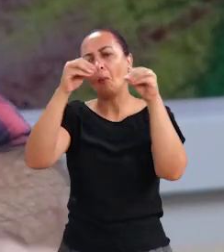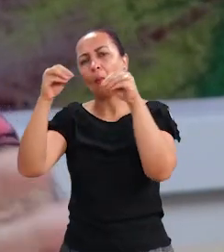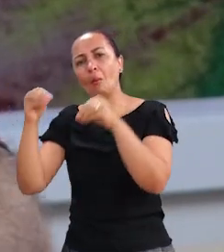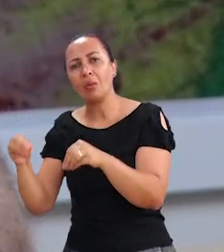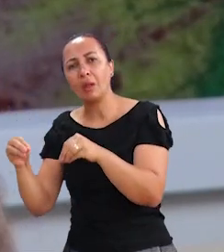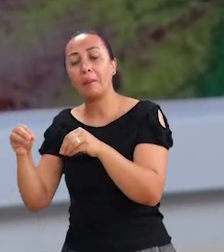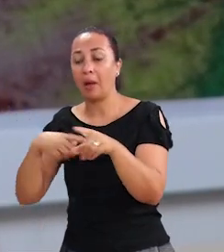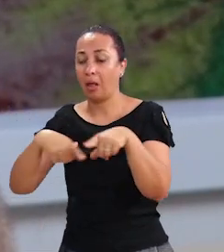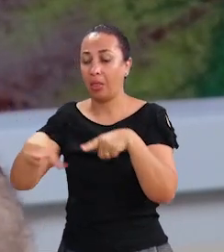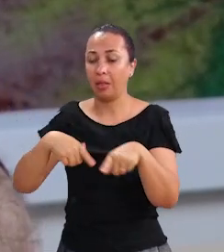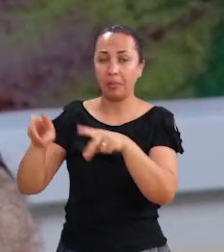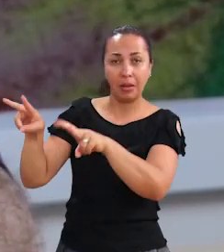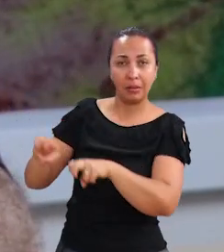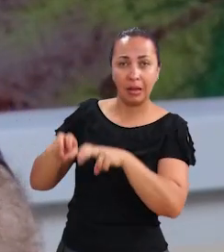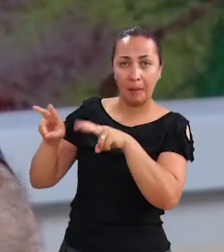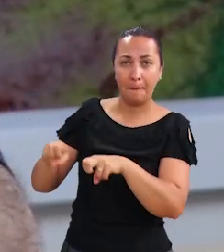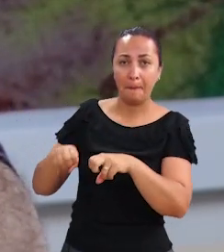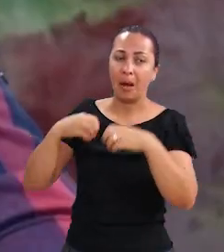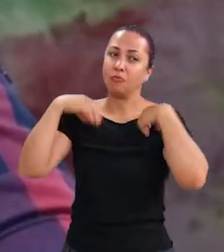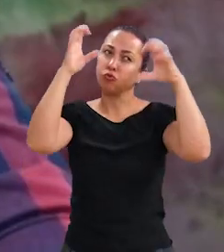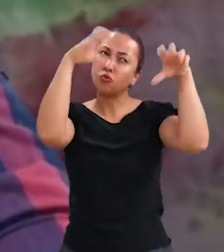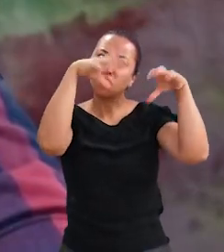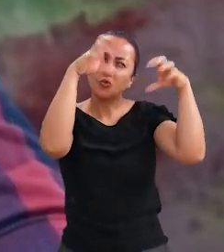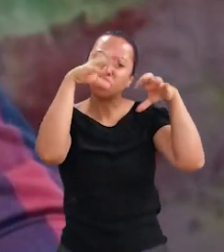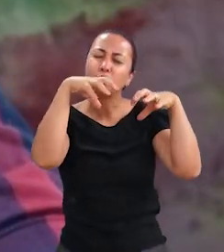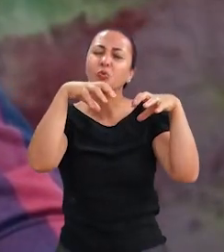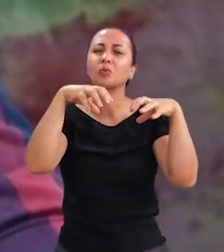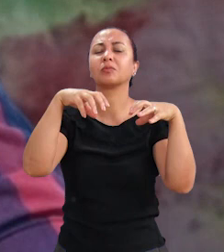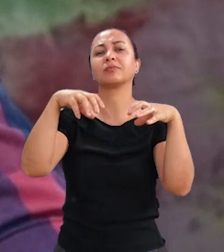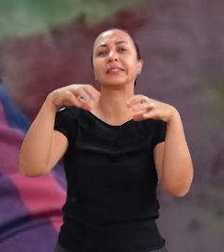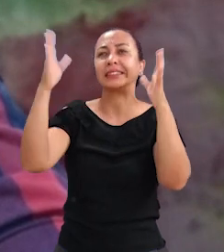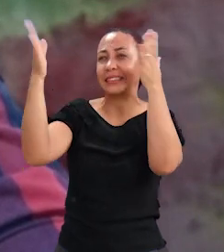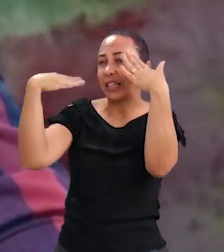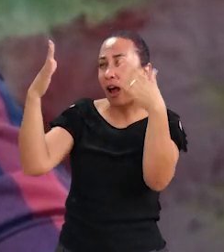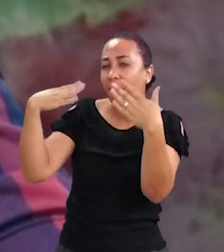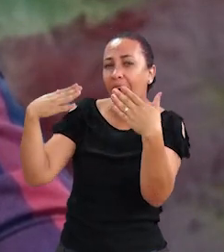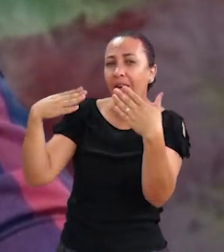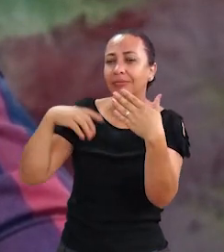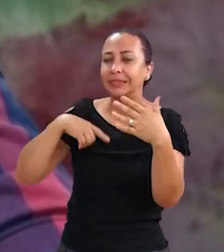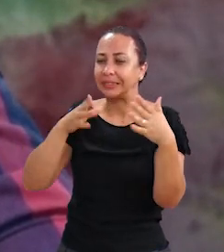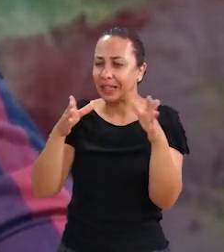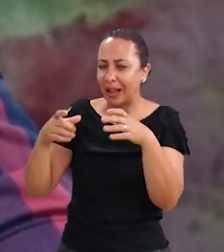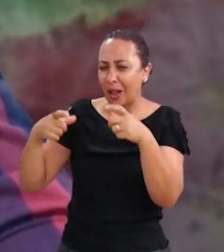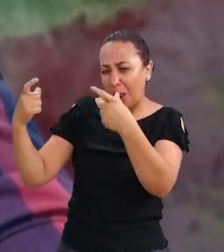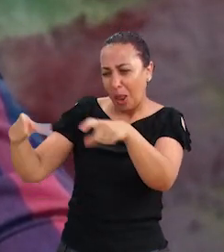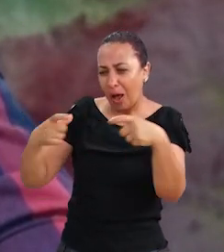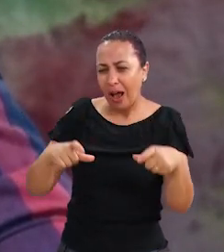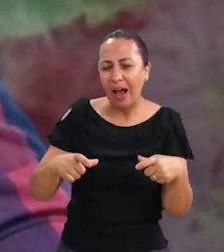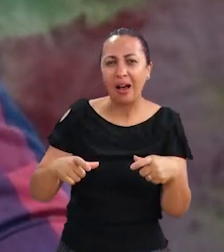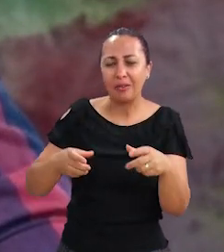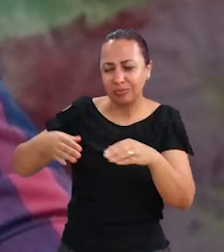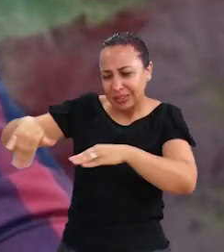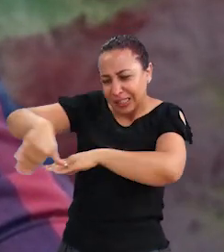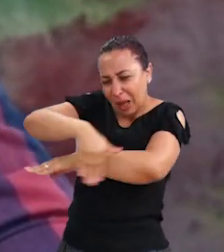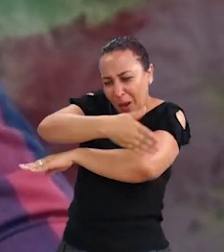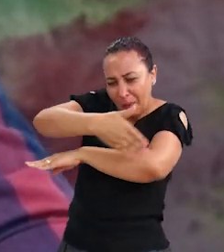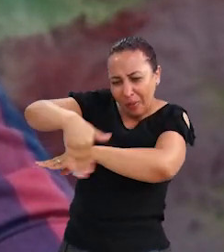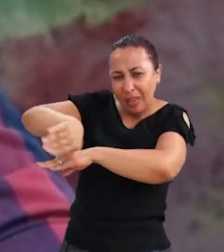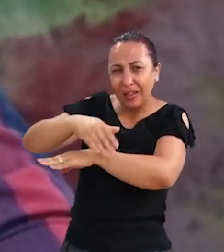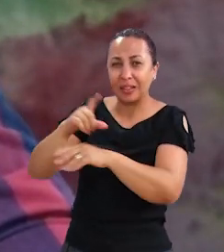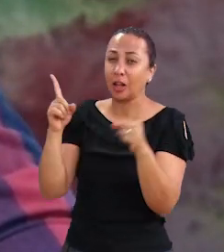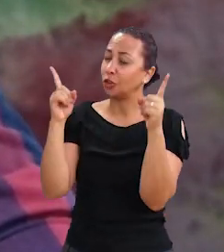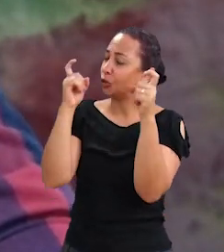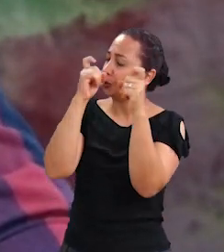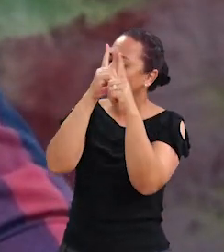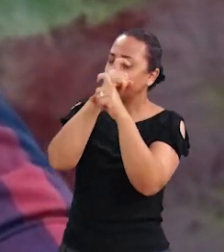nos deslocamos para o trabalho de campo, pegamos período de chuva, passamos por locais, estradas,